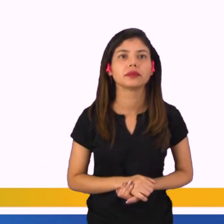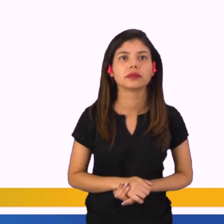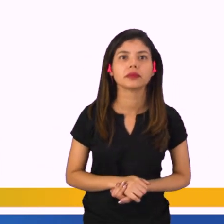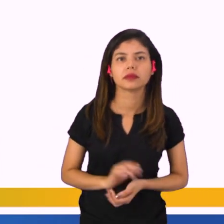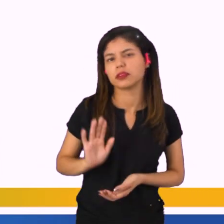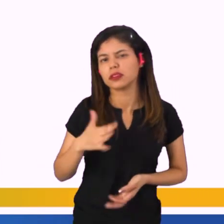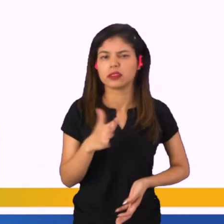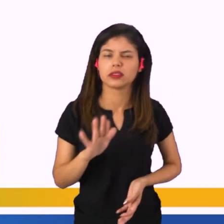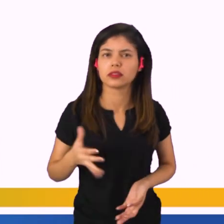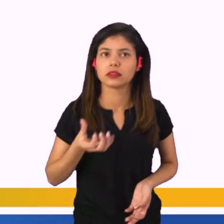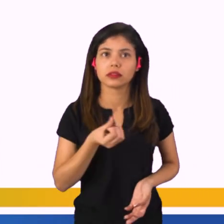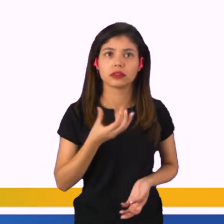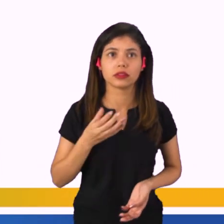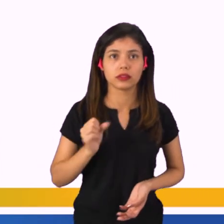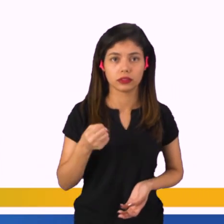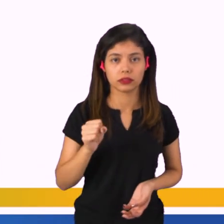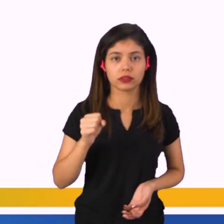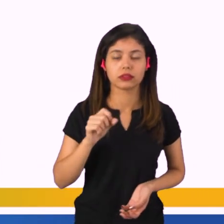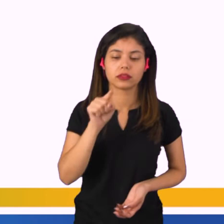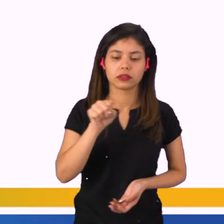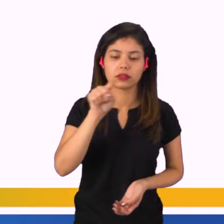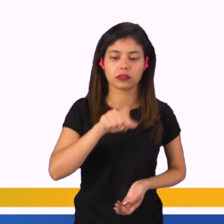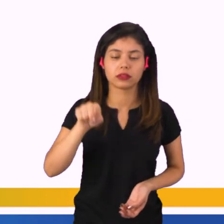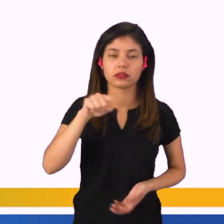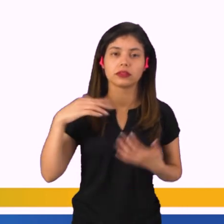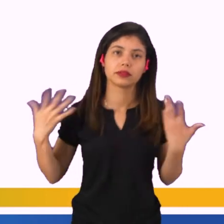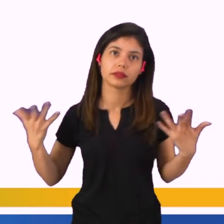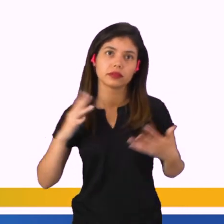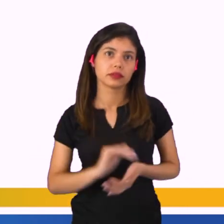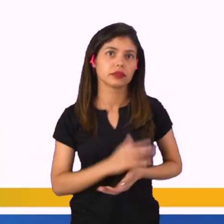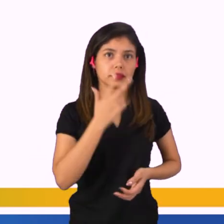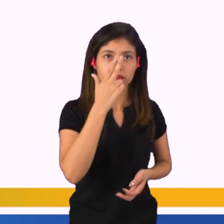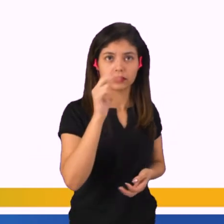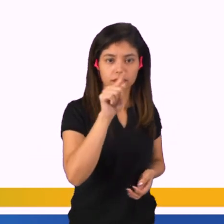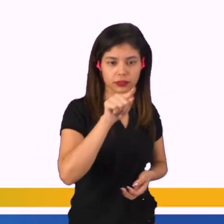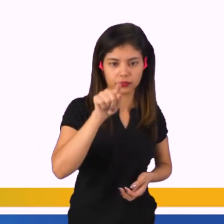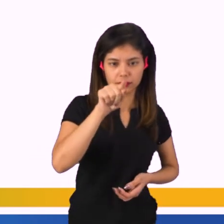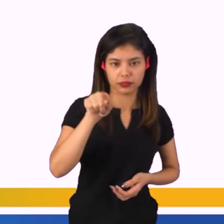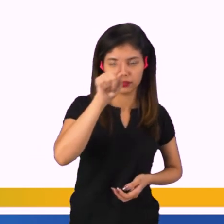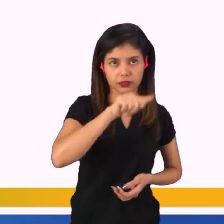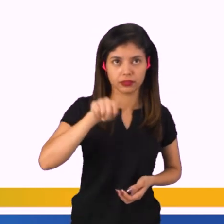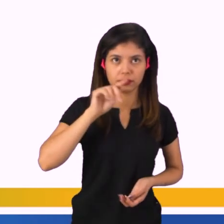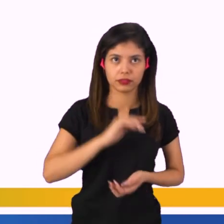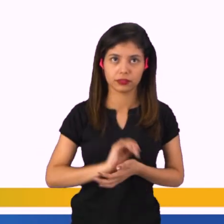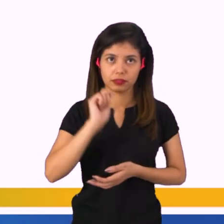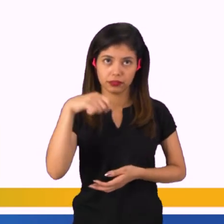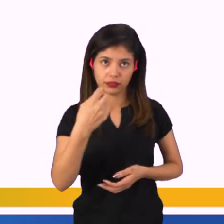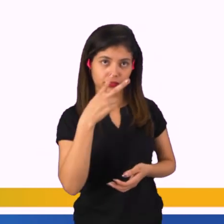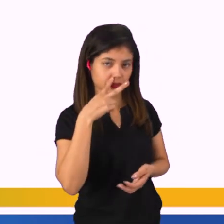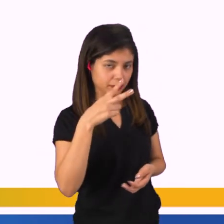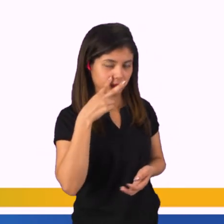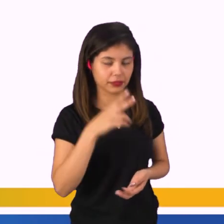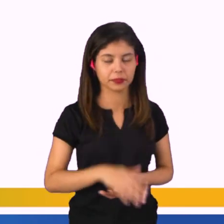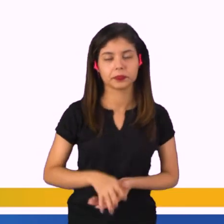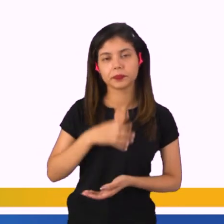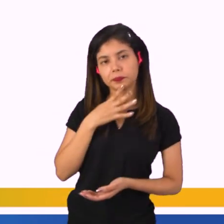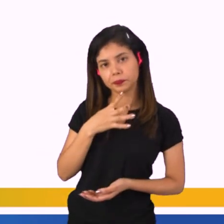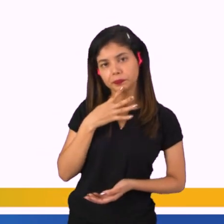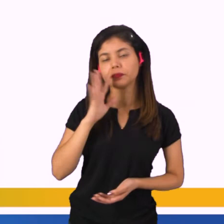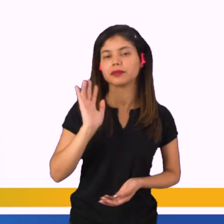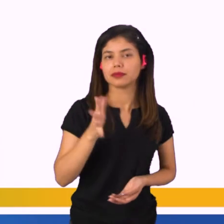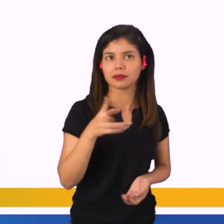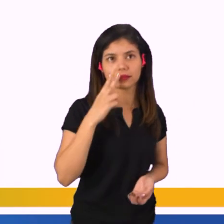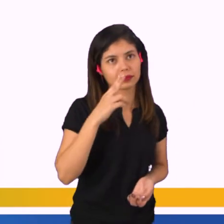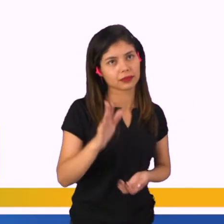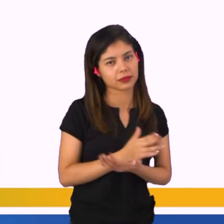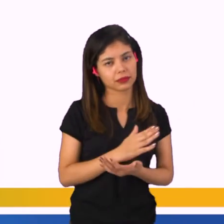arroba era de aproximadamente 68 arrobas, né? Então aparece aí o símbolozinho de arroba, né? O símbolo que você